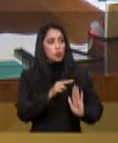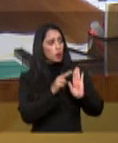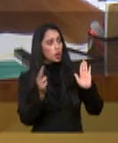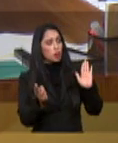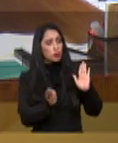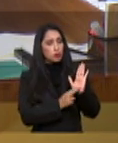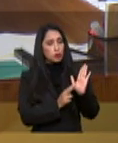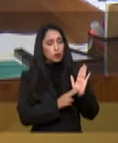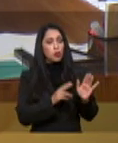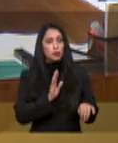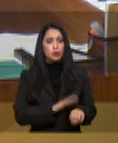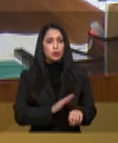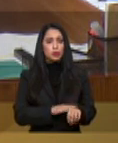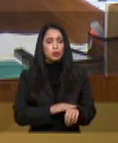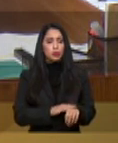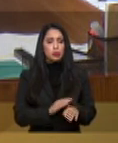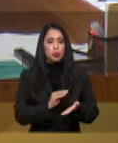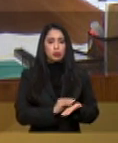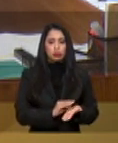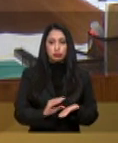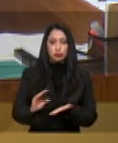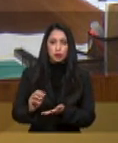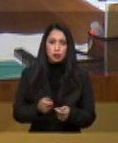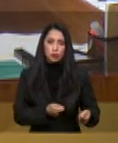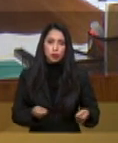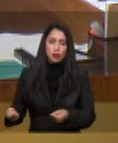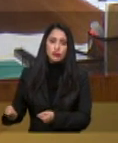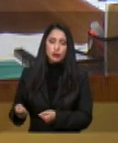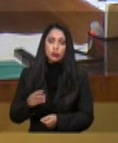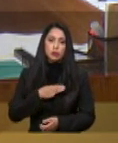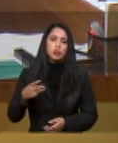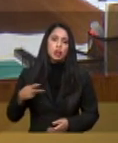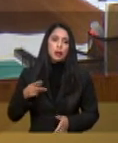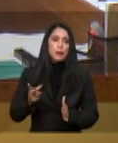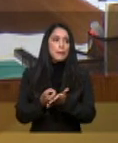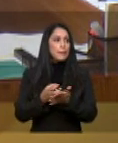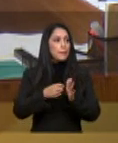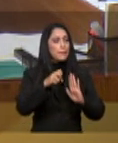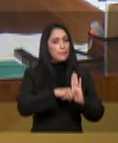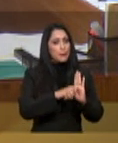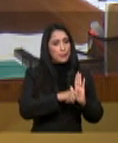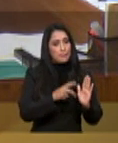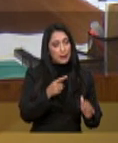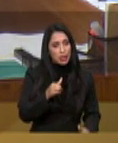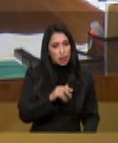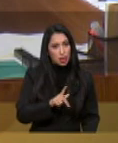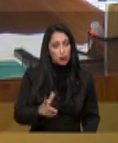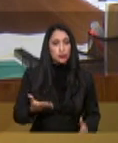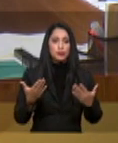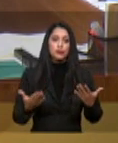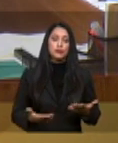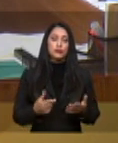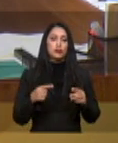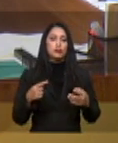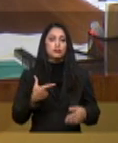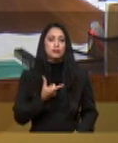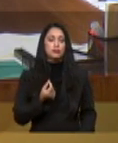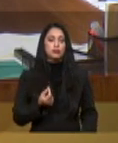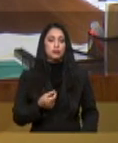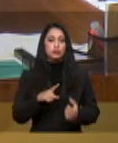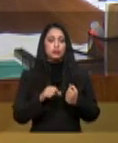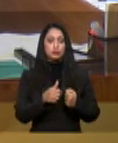normatização do momento de envio ao Ministério Público da representação fiscal para fins penais. Salientou-se assim que, item 20, o artigo